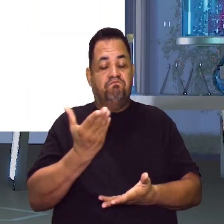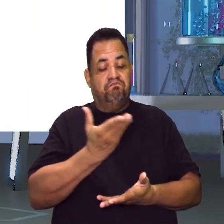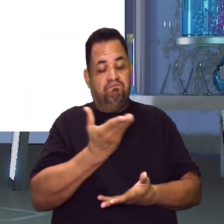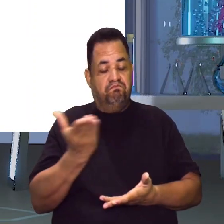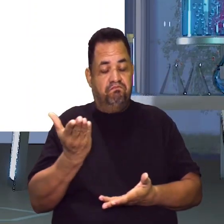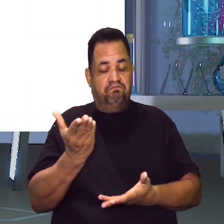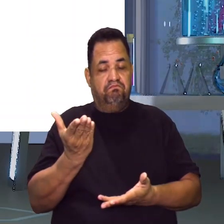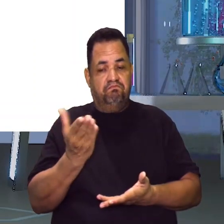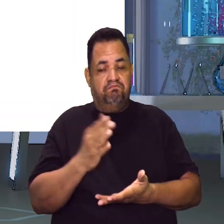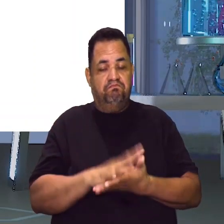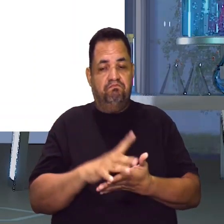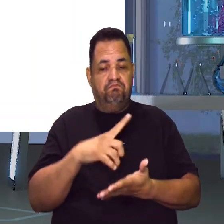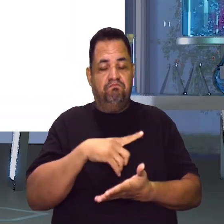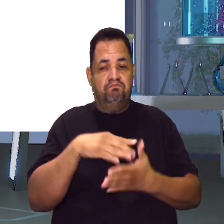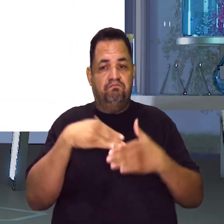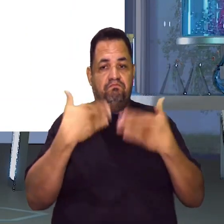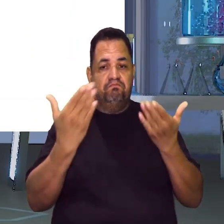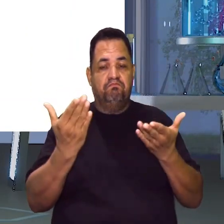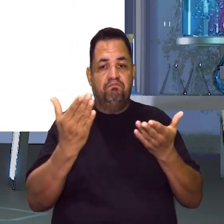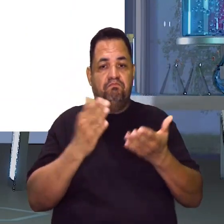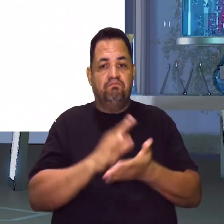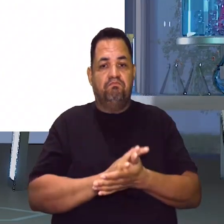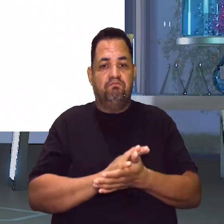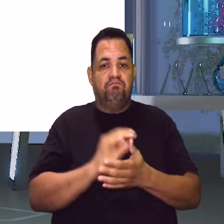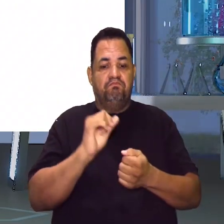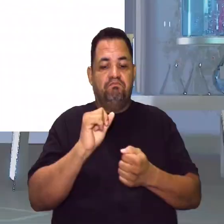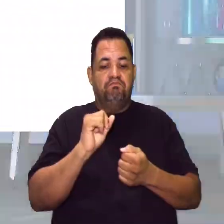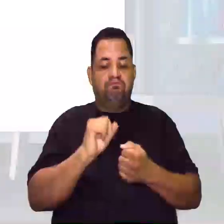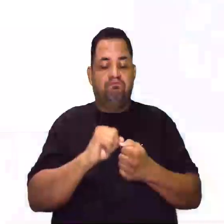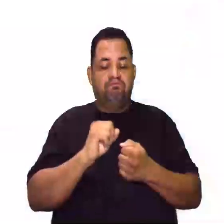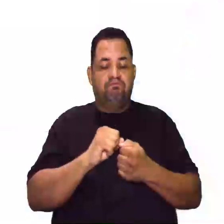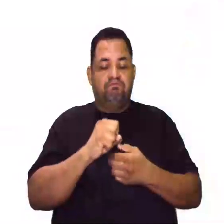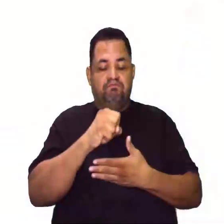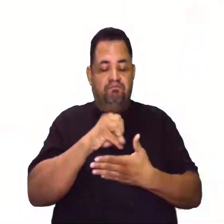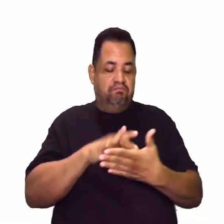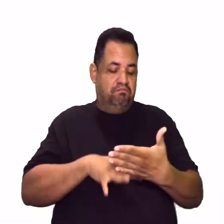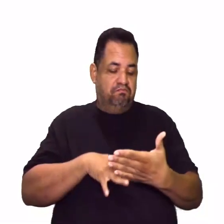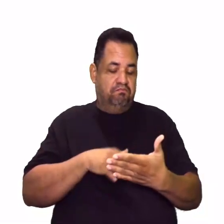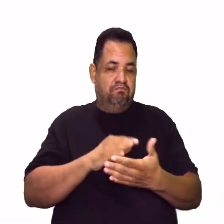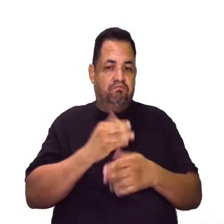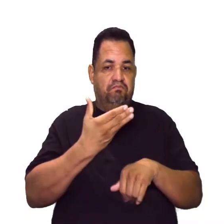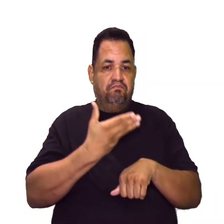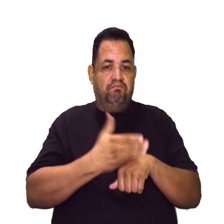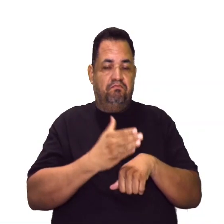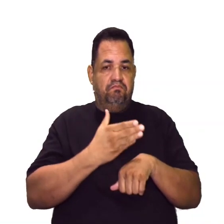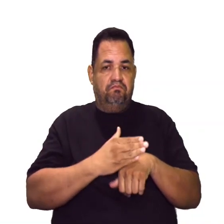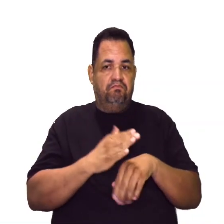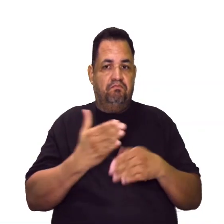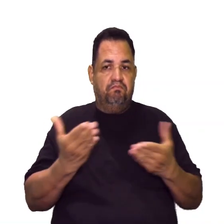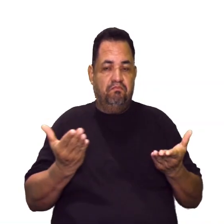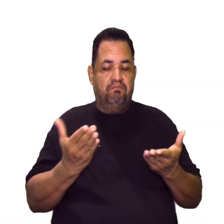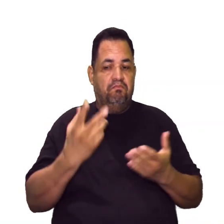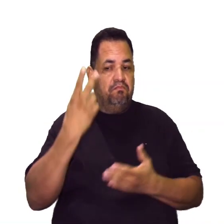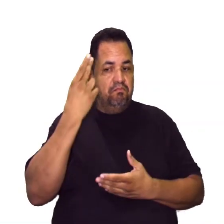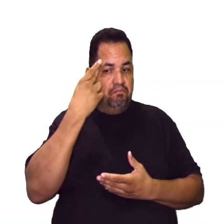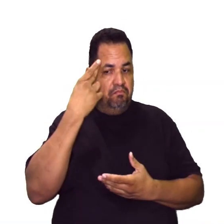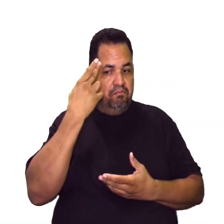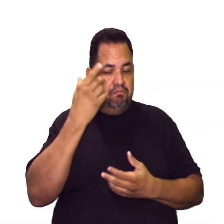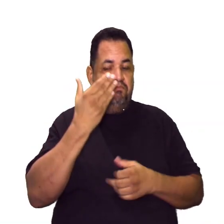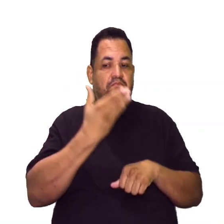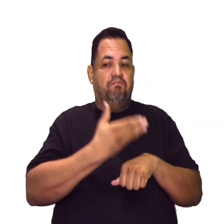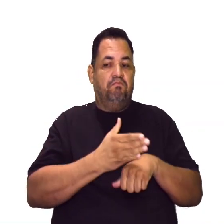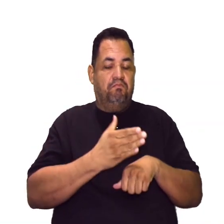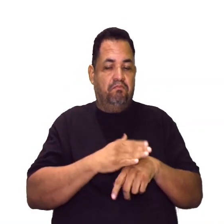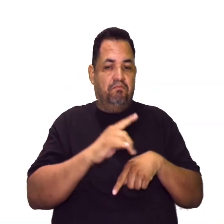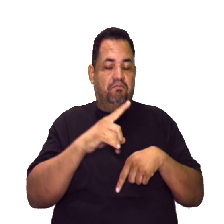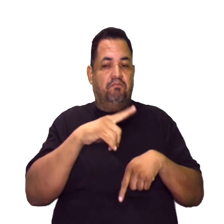vocês adquiriram na hora da resolução das questões. É natural resolver exercício,